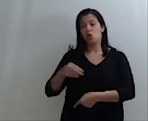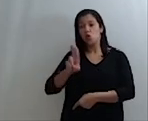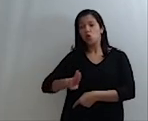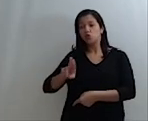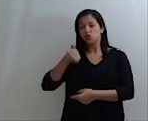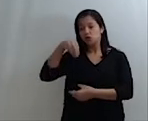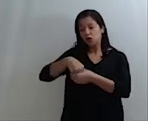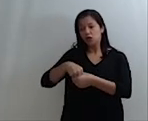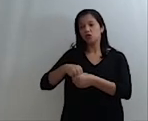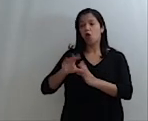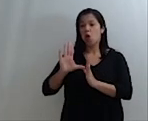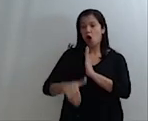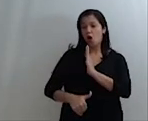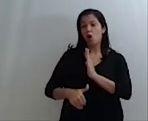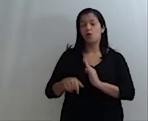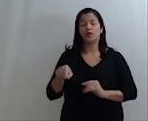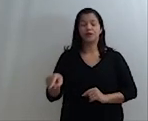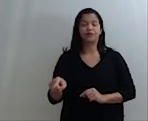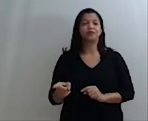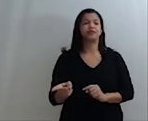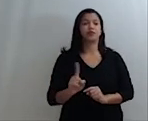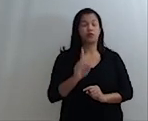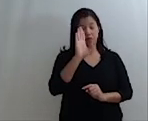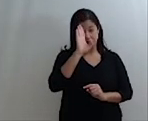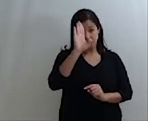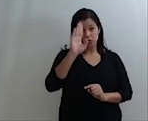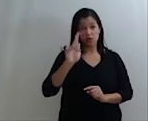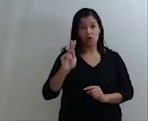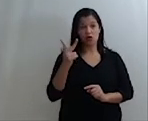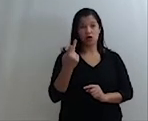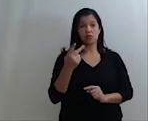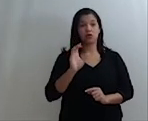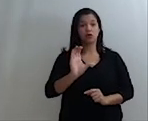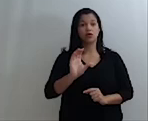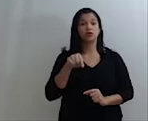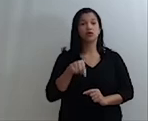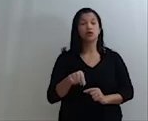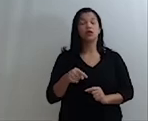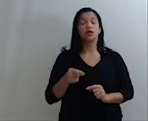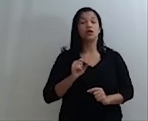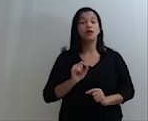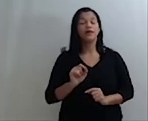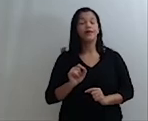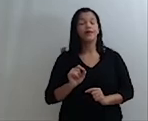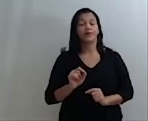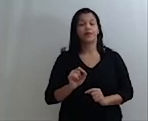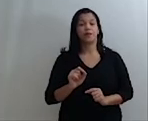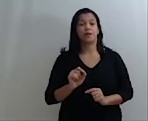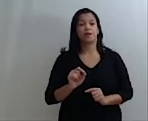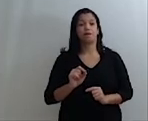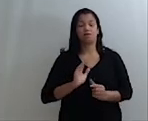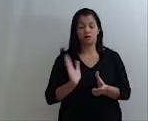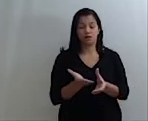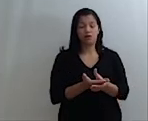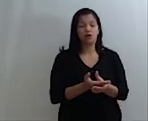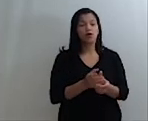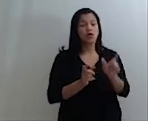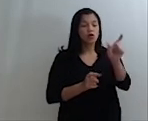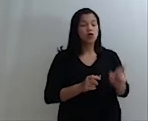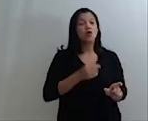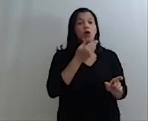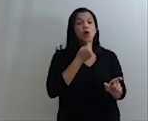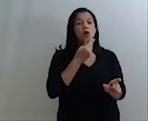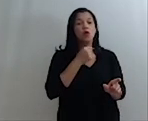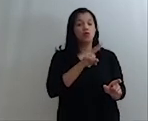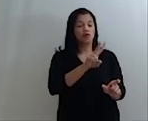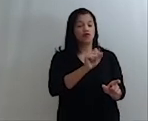Abas Corpus eh o a relevância do caso aqui em relação ao ao ao paciente van por duas razões